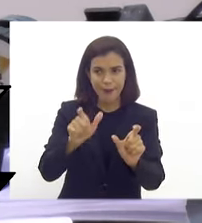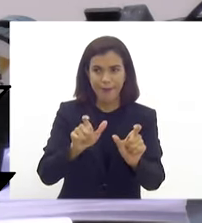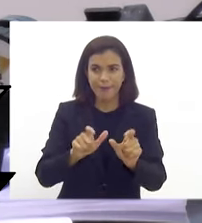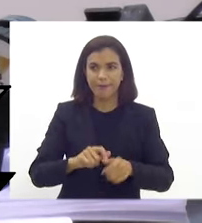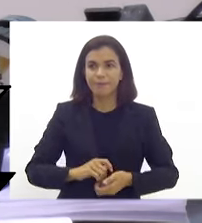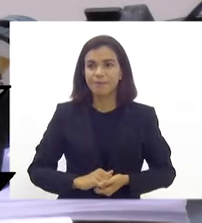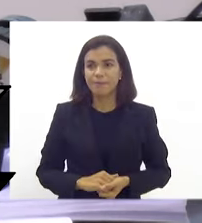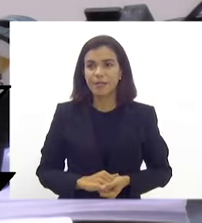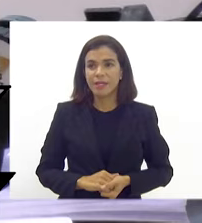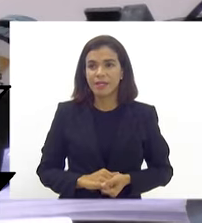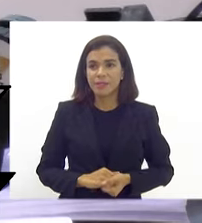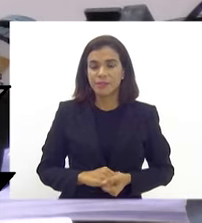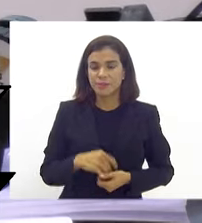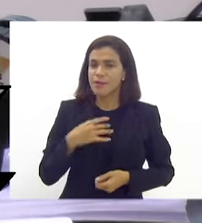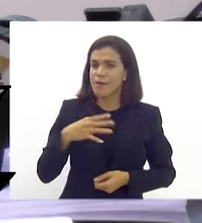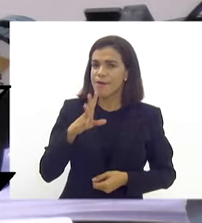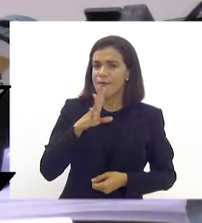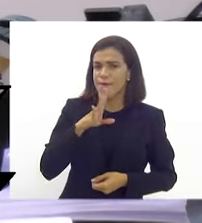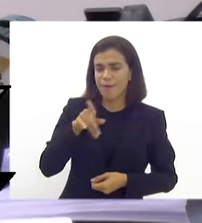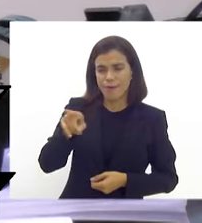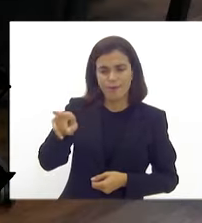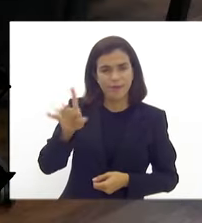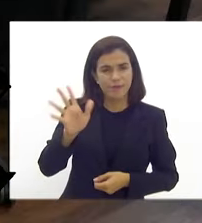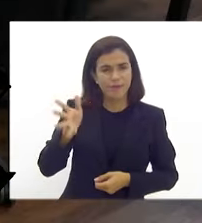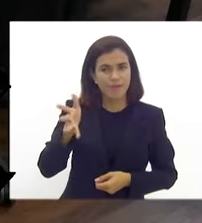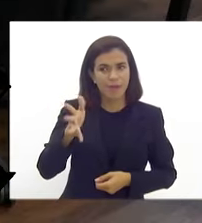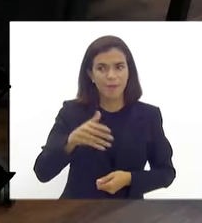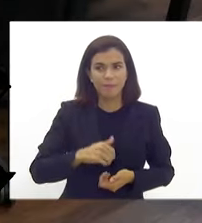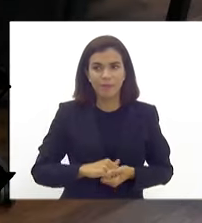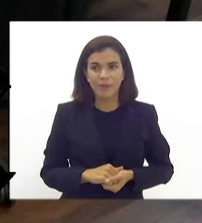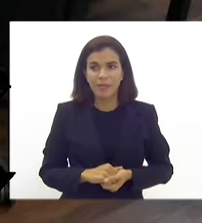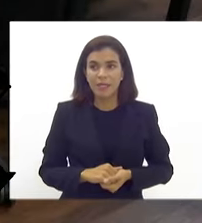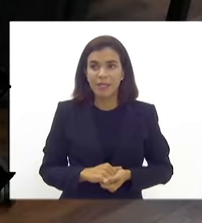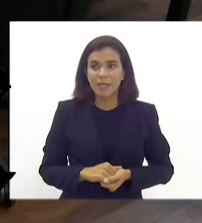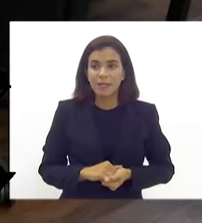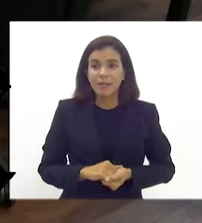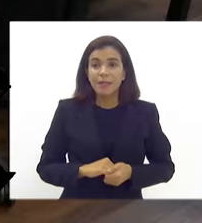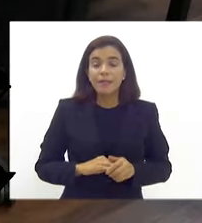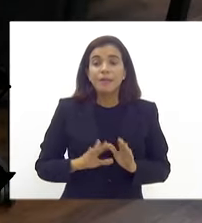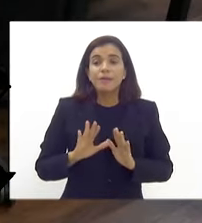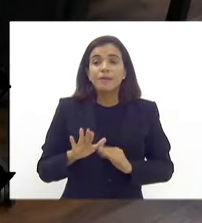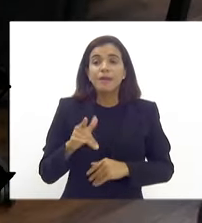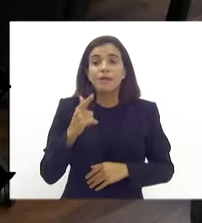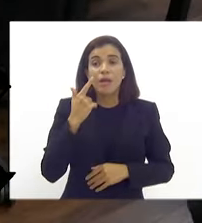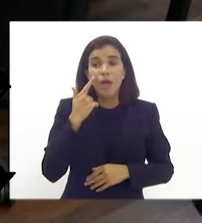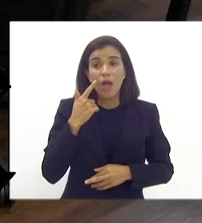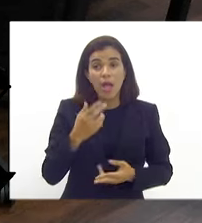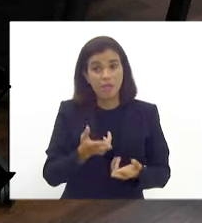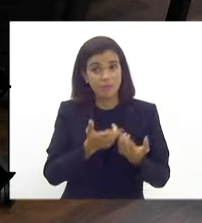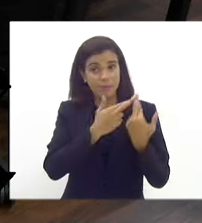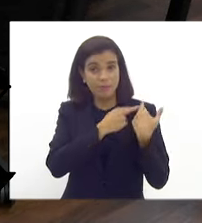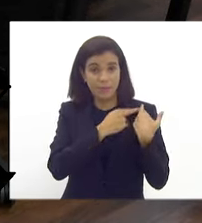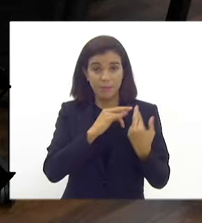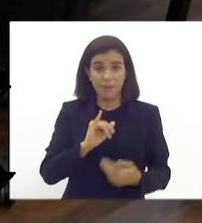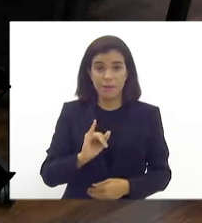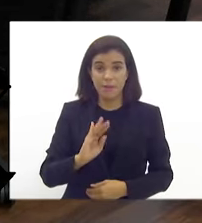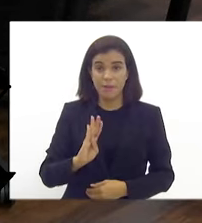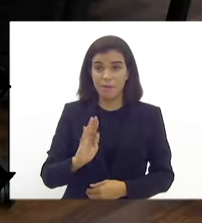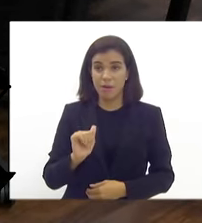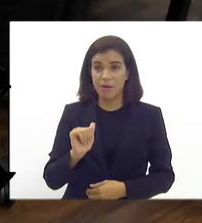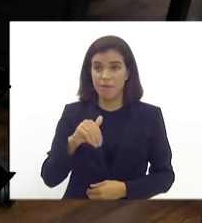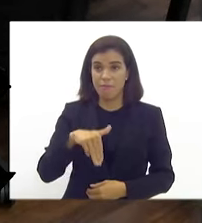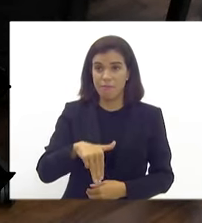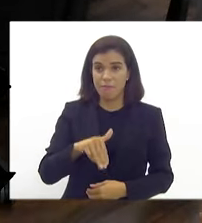beijinho eu já conheço já conheço ele da da área do meio ambiente mas olha só a competência do Ibama Ibama tem a